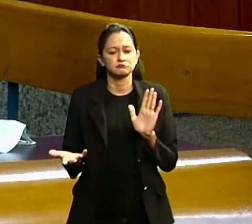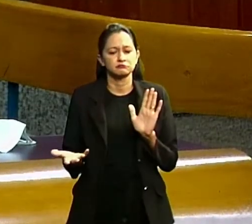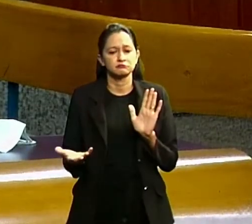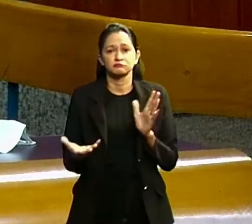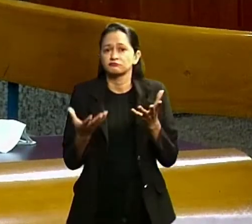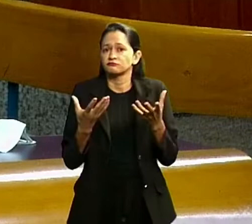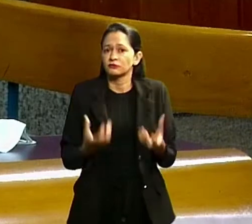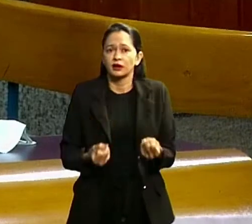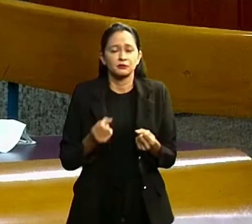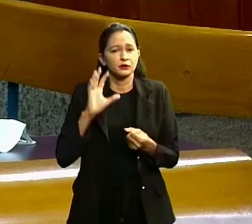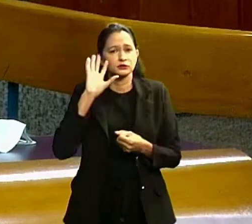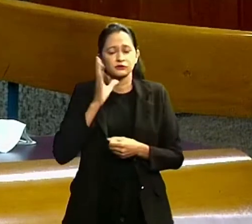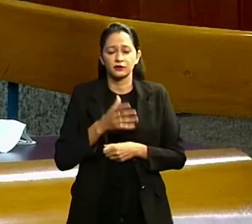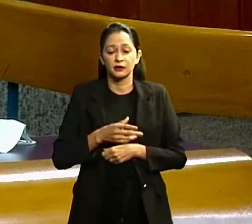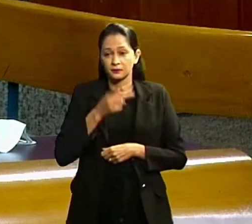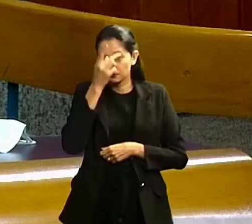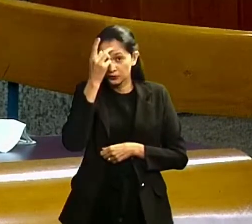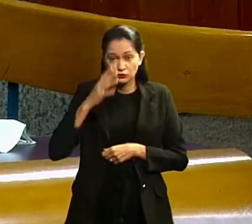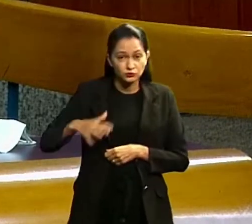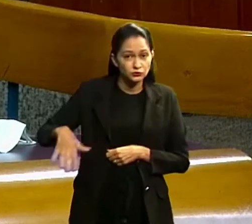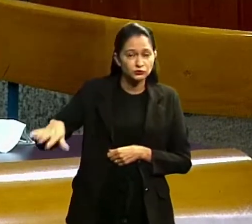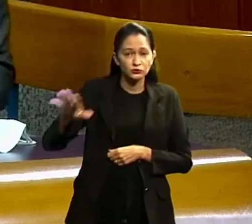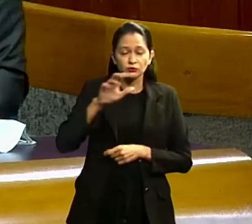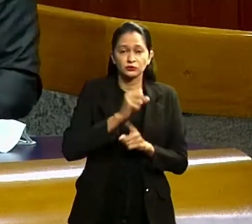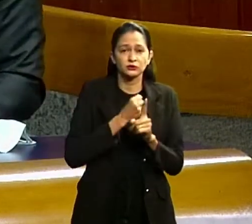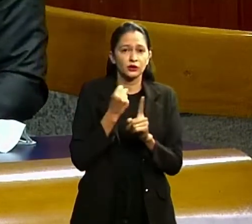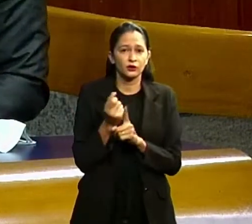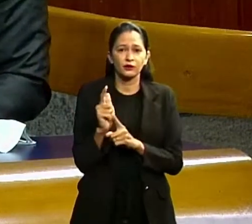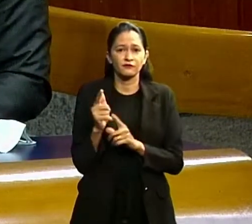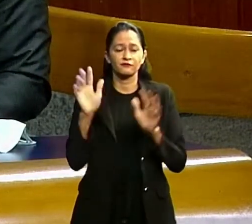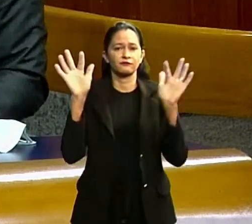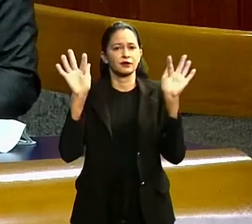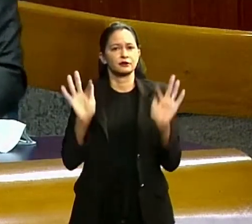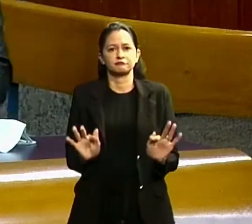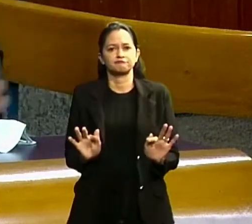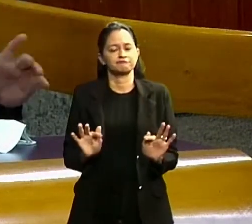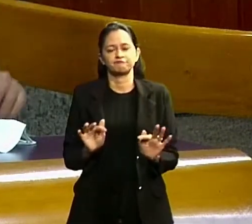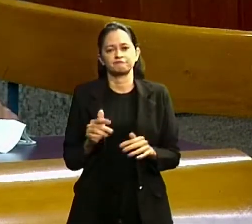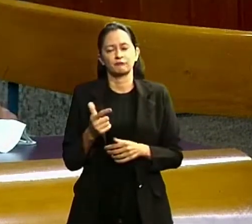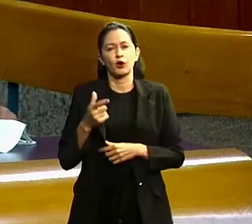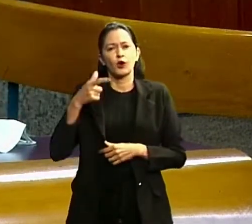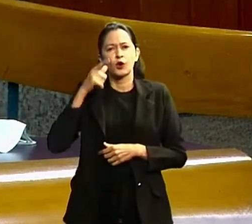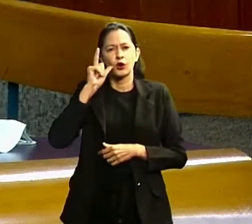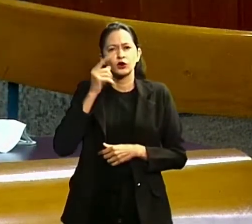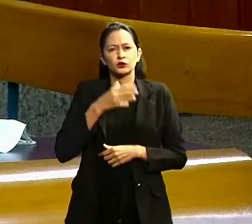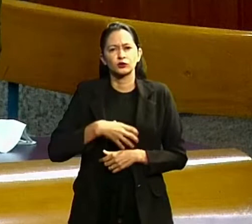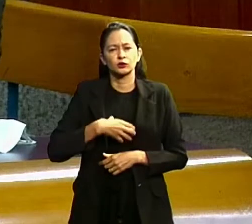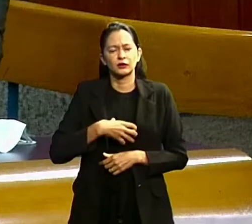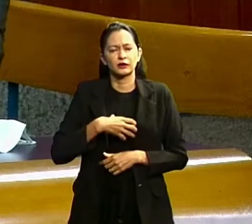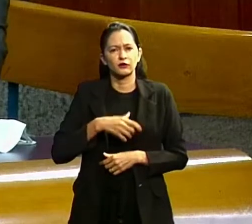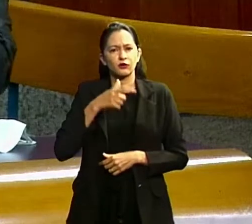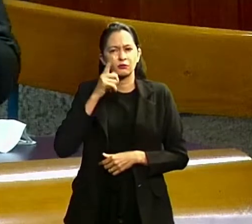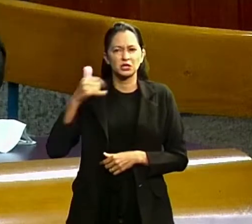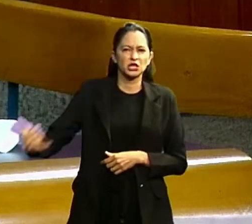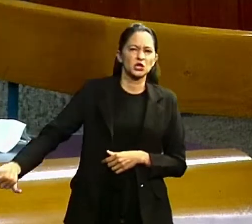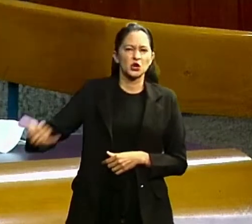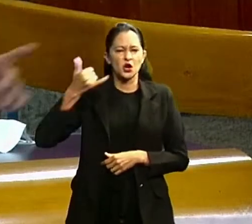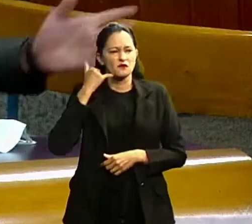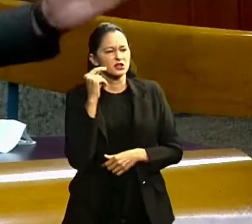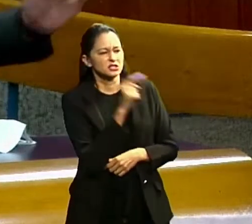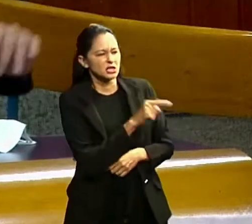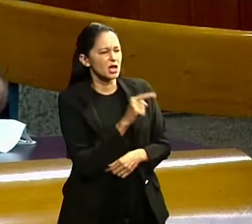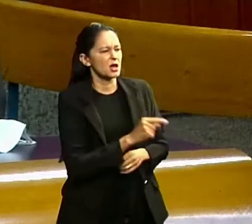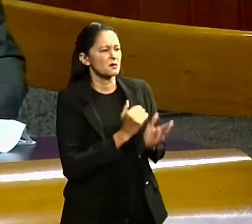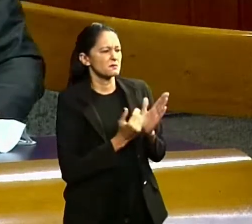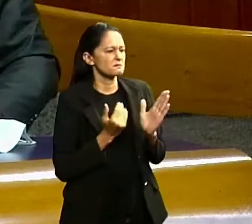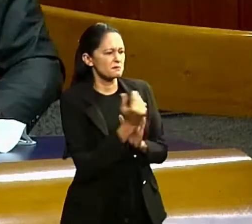outra maneira, nenhum cidadão goianense está feliz. Ontem eu recebi uma ligação de um cara bravo, vereador, como é que você aumenta o IPTU, como